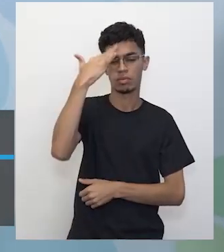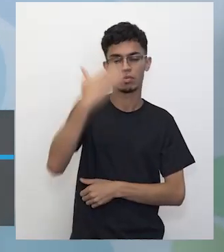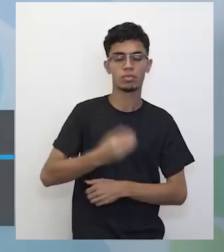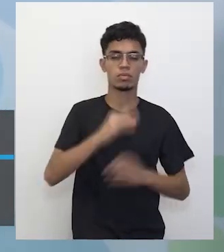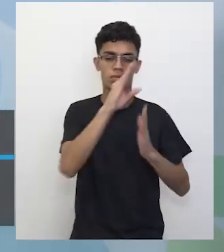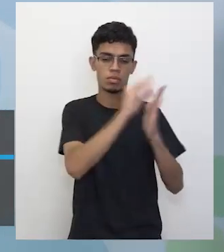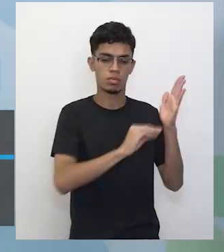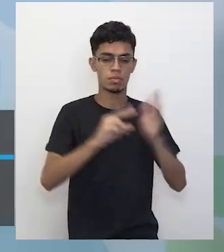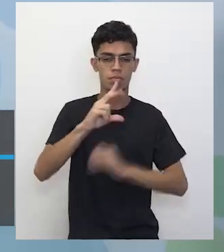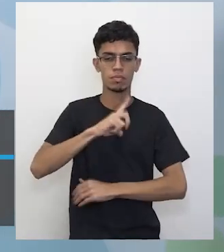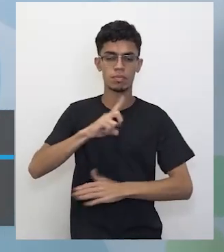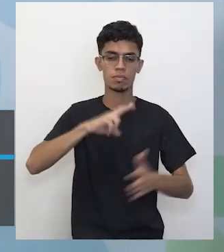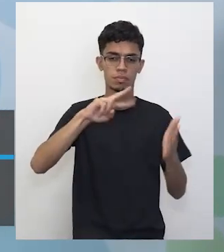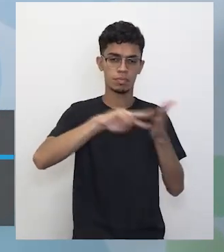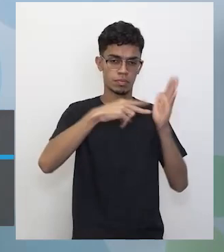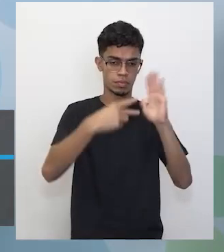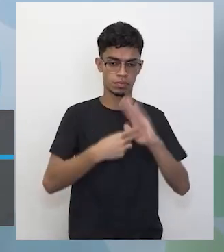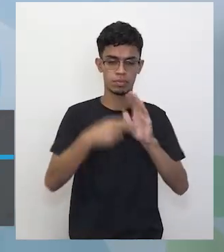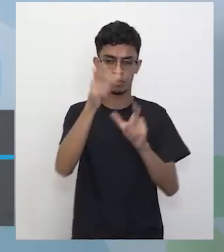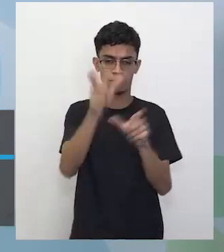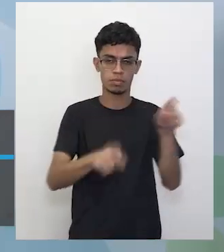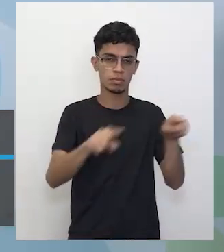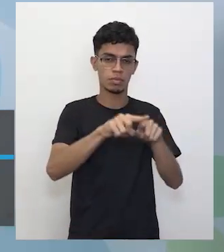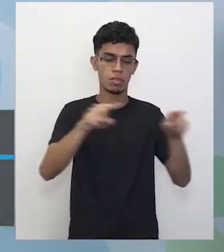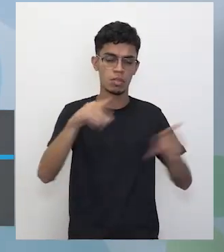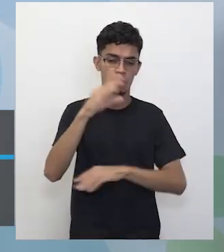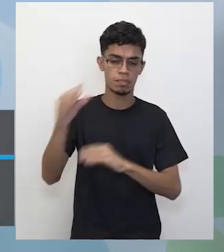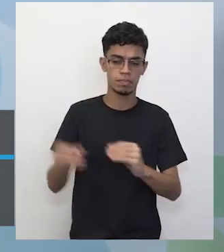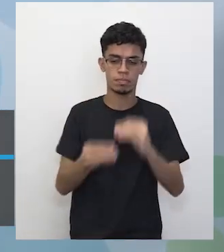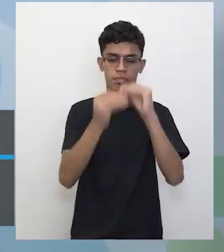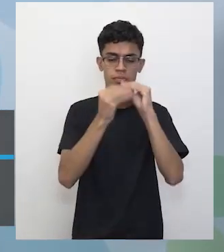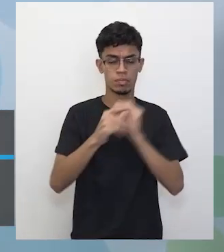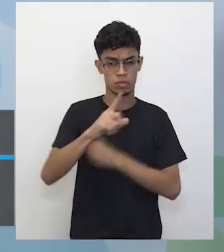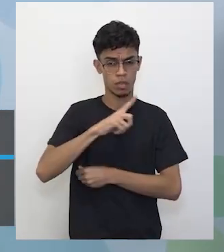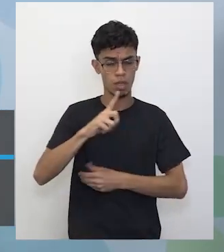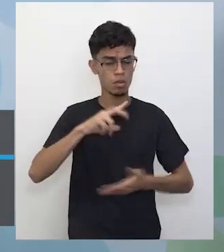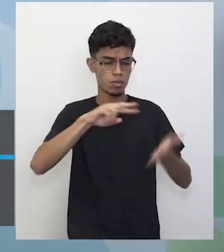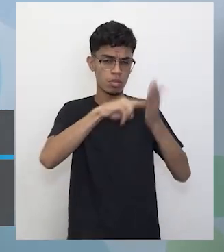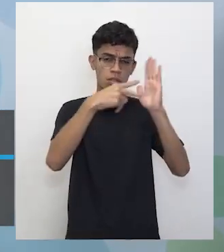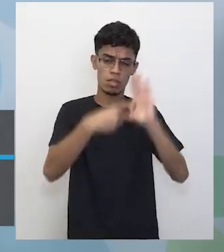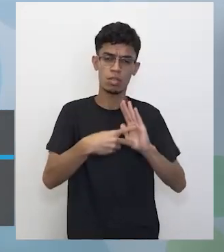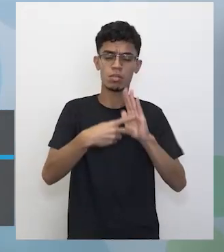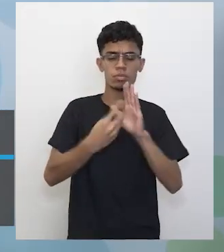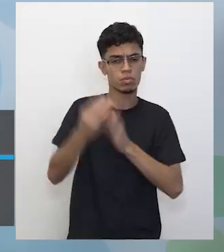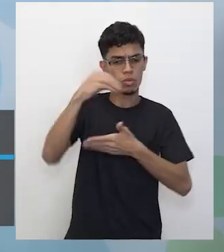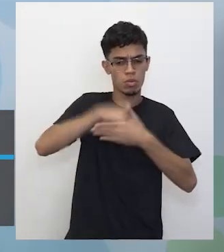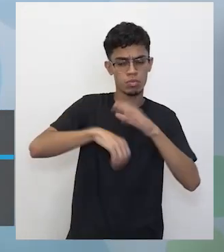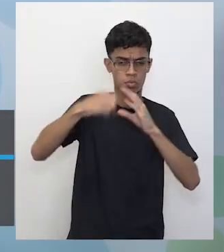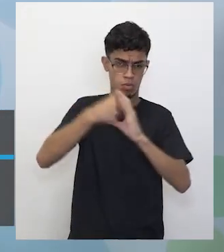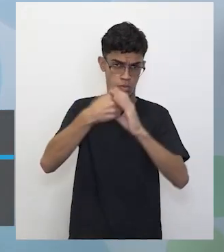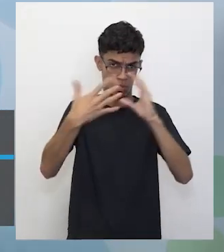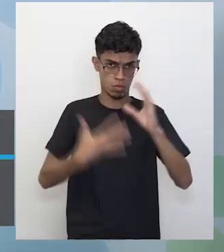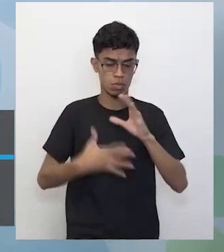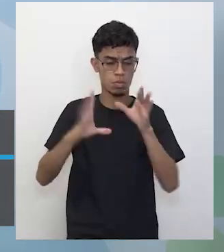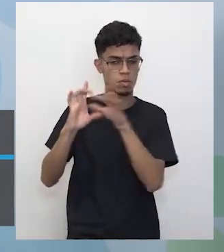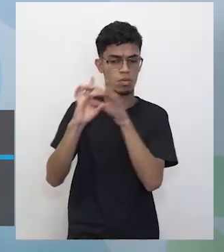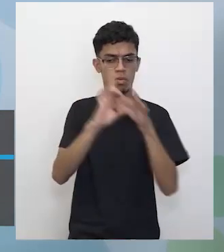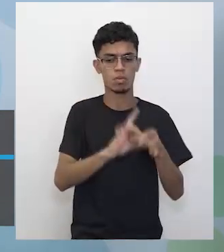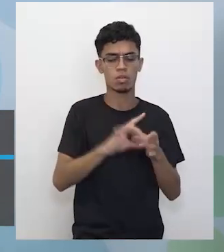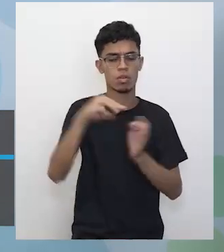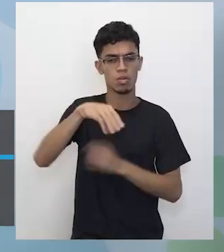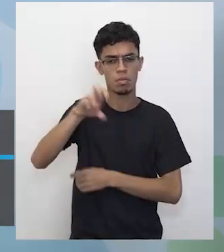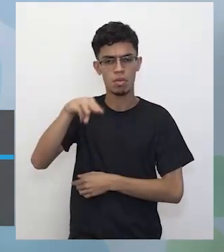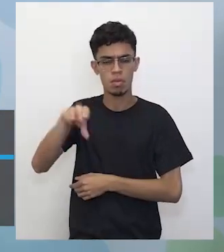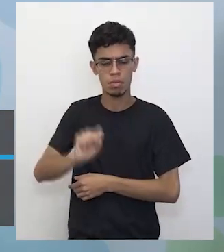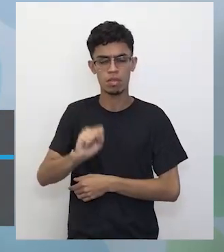têm significado, né, que as pessoas atribuem para eles, então eles têm um significado dentro daquele contexto, né? Não só os memes